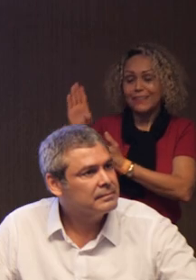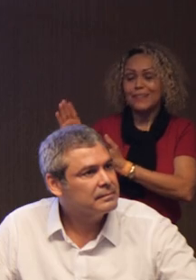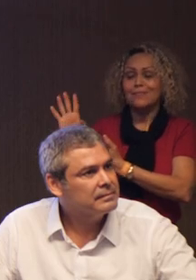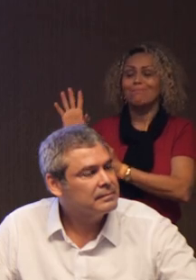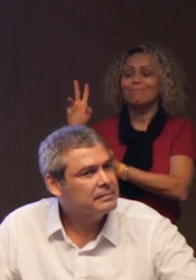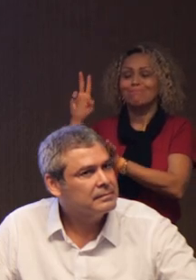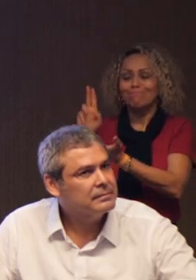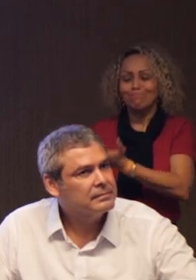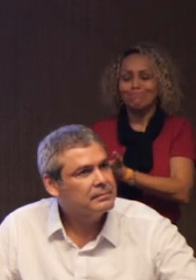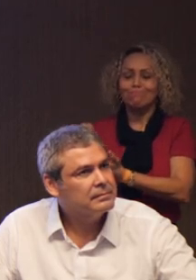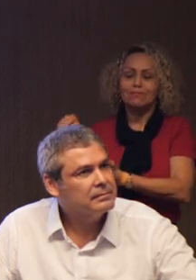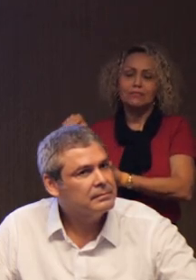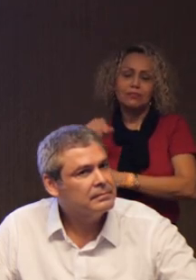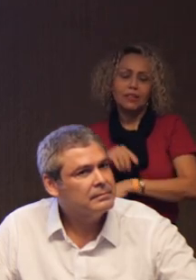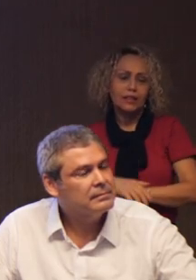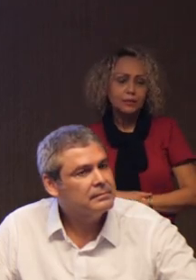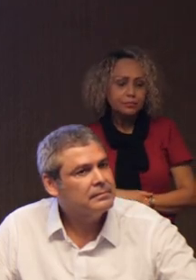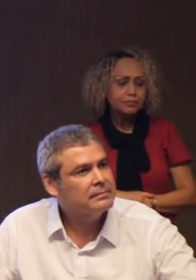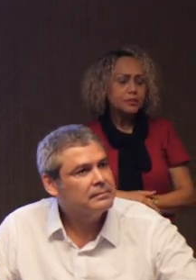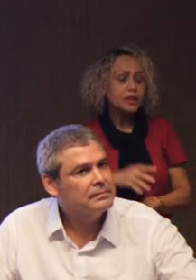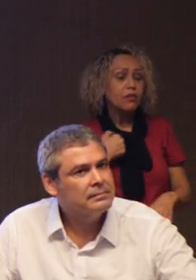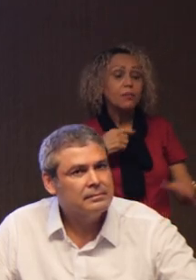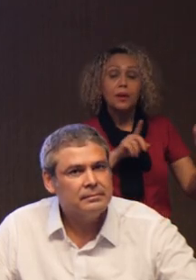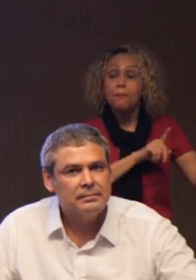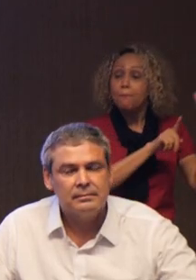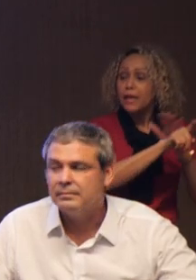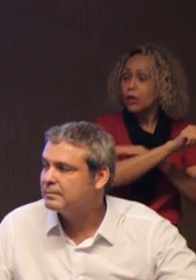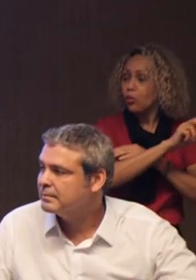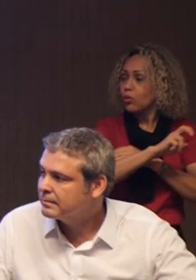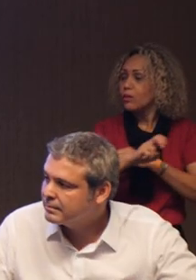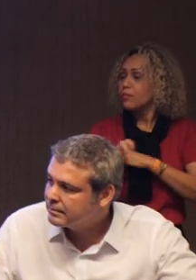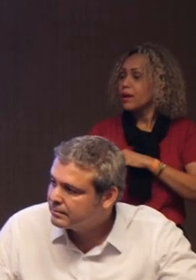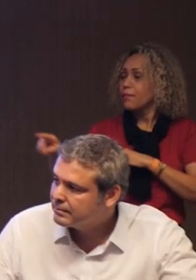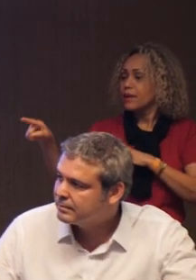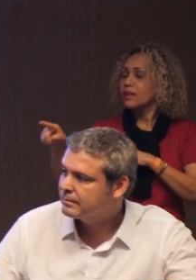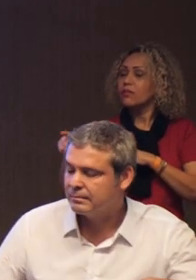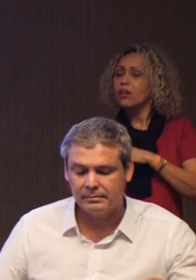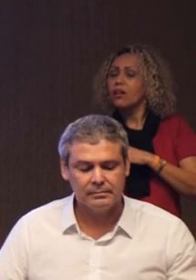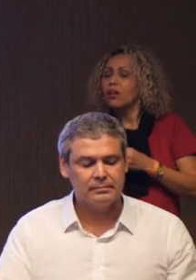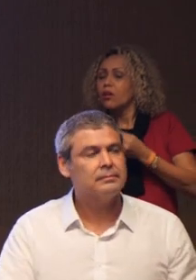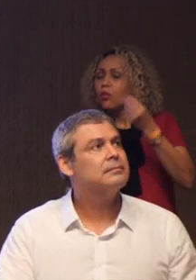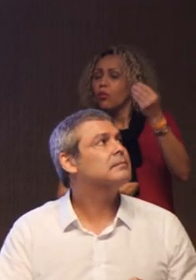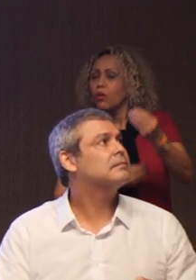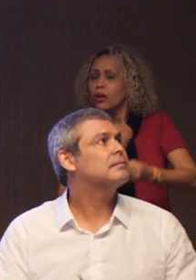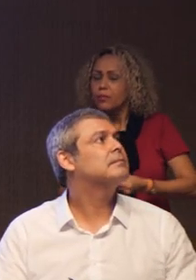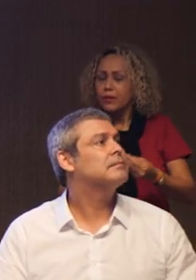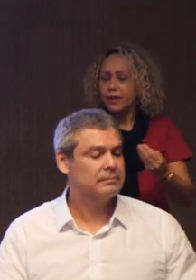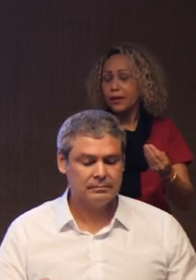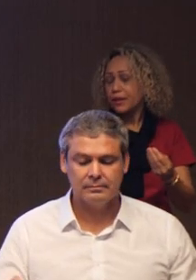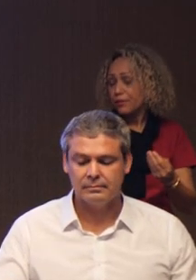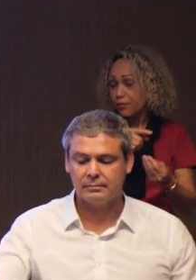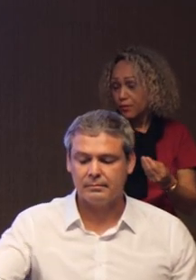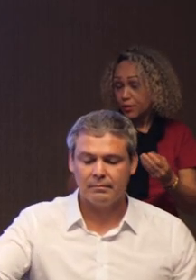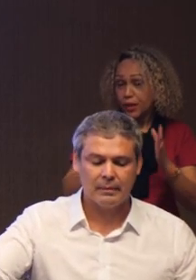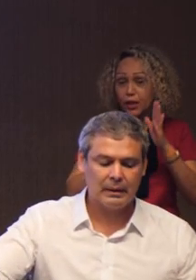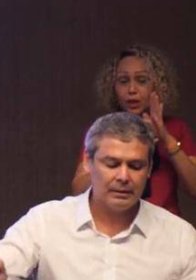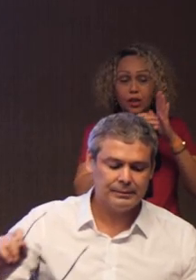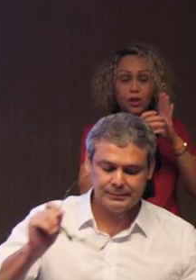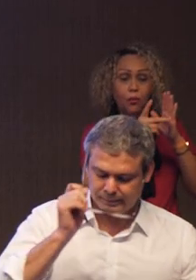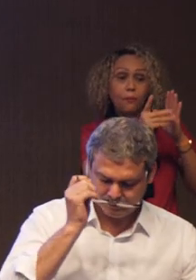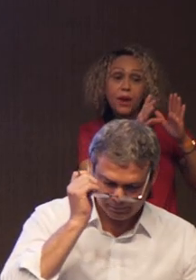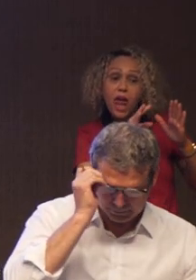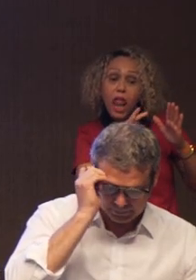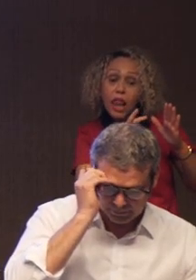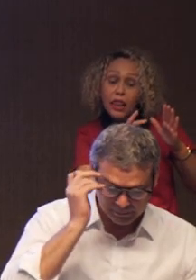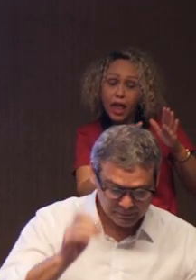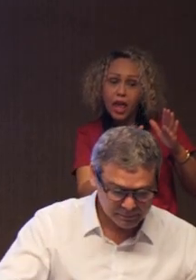que mecanismo o partido vai estar utilizando para potencializar. Eu sei que tem o Casa 13, tem muitas ferramentas